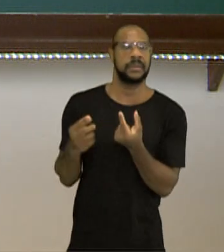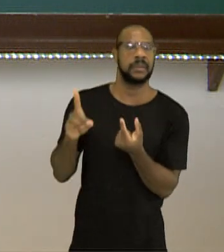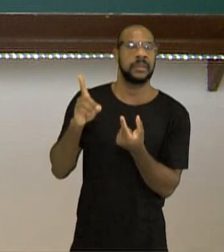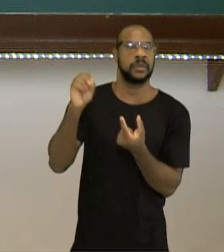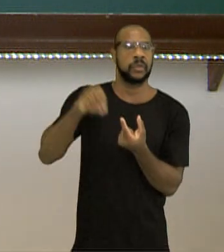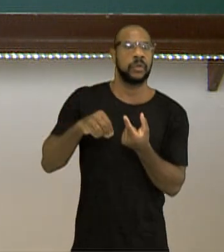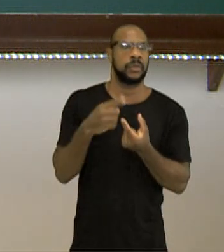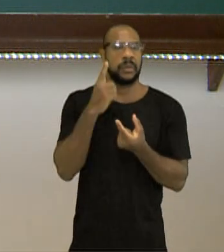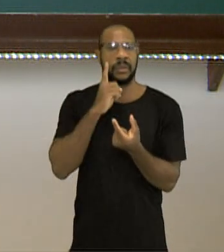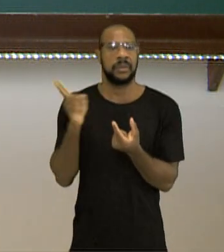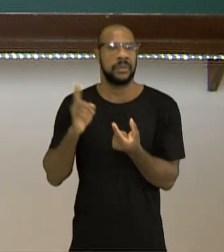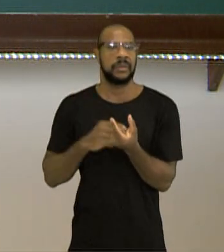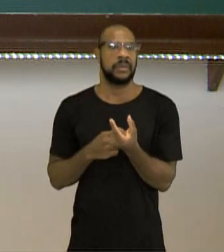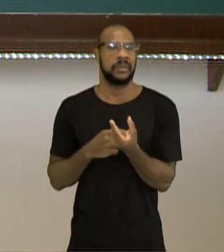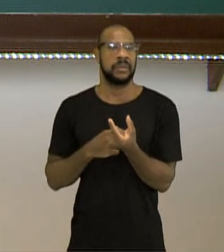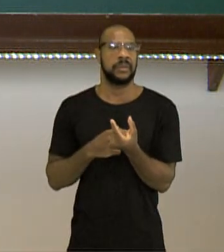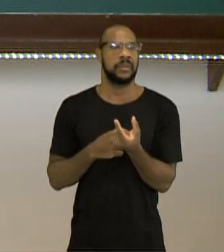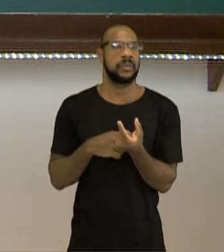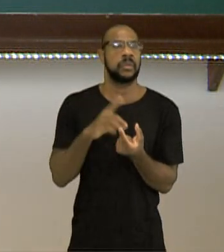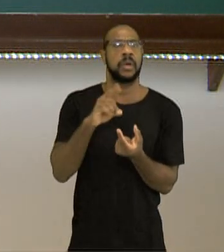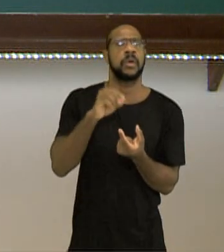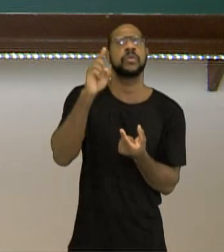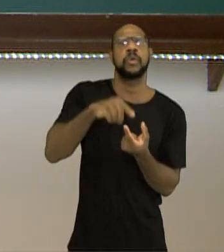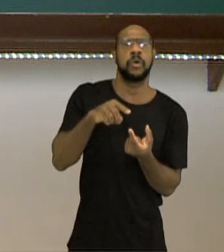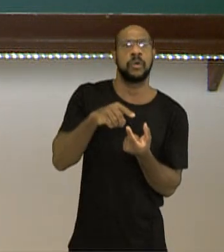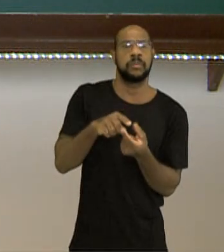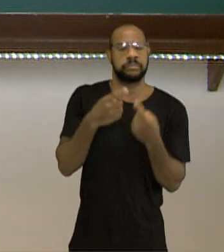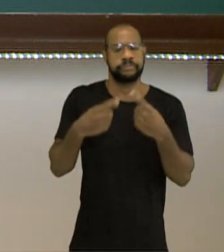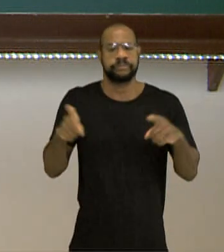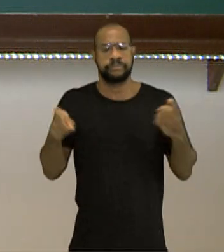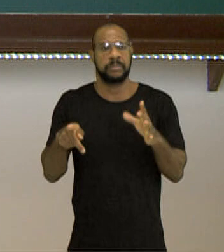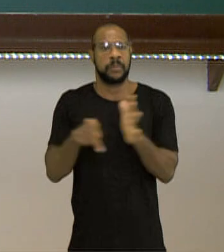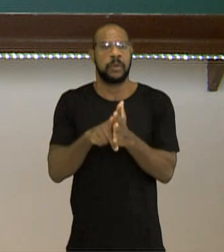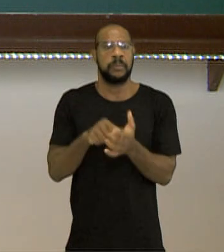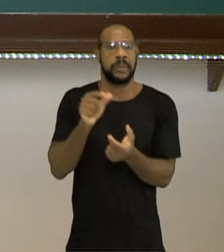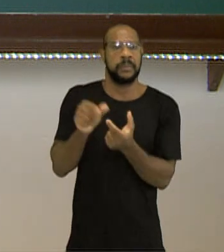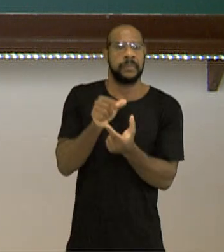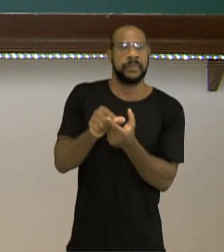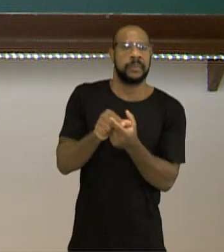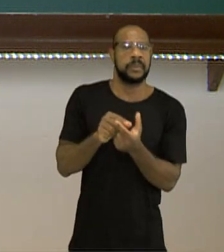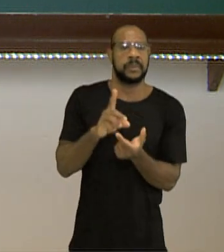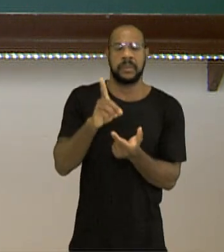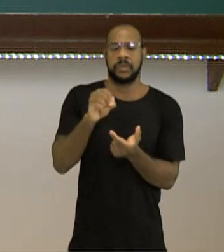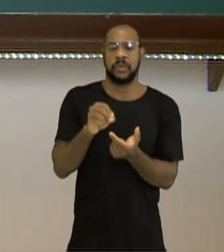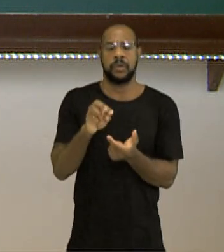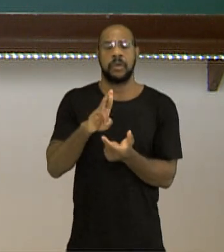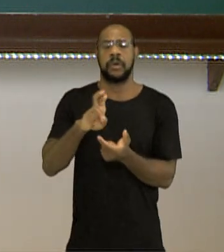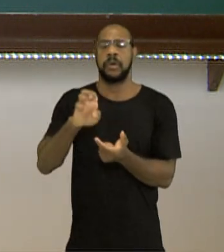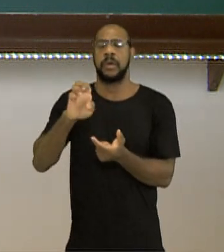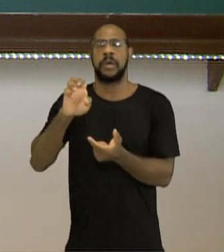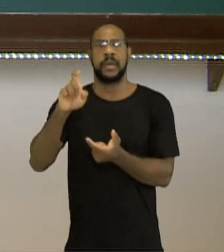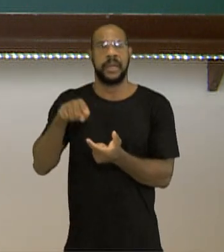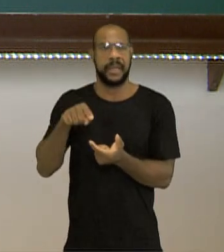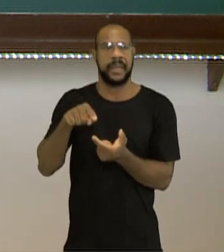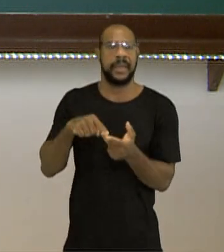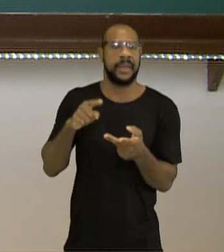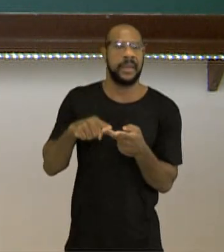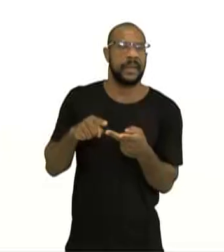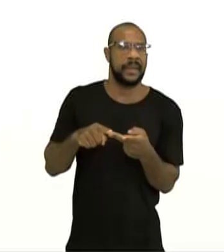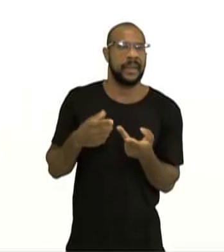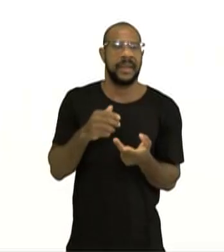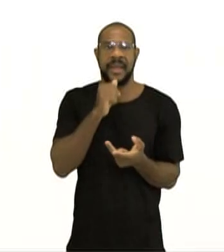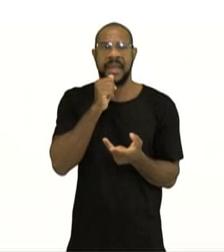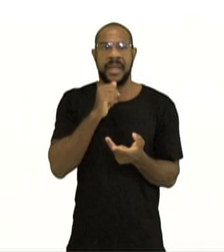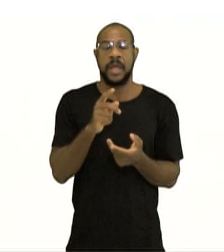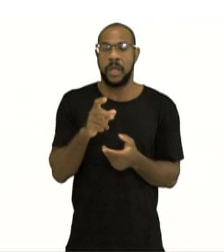nota musical e qual é o dó? Ó, dó, ré, monossílabo tônico, terminado em